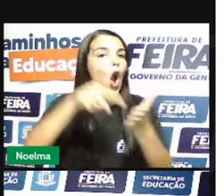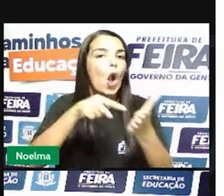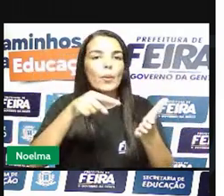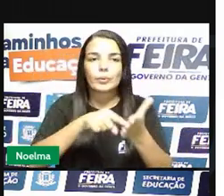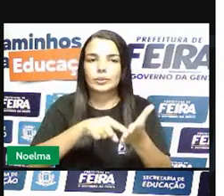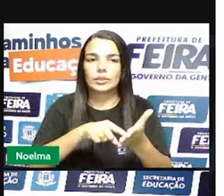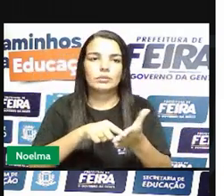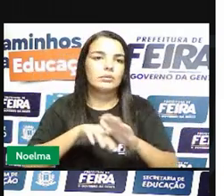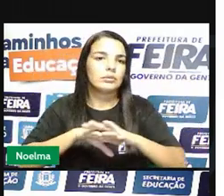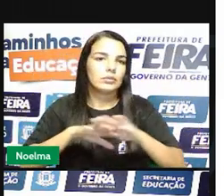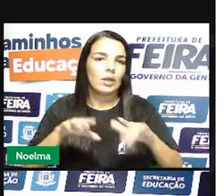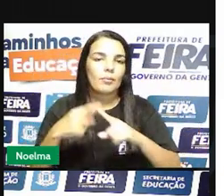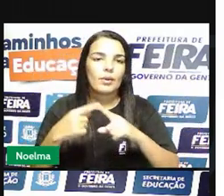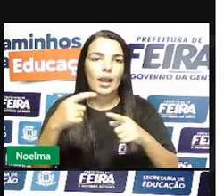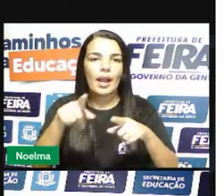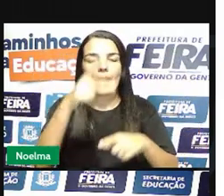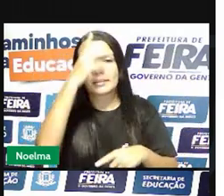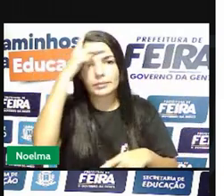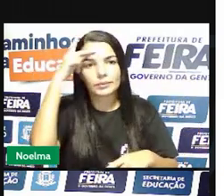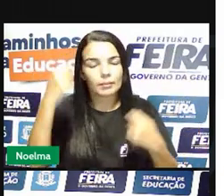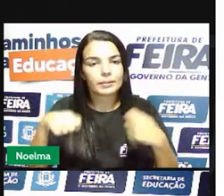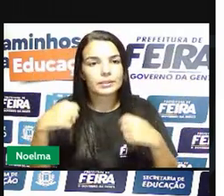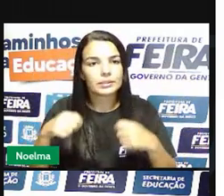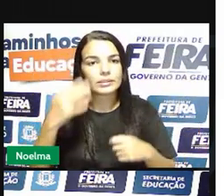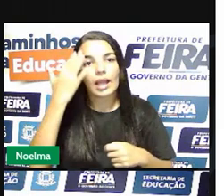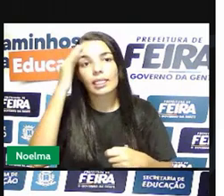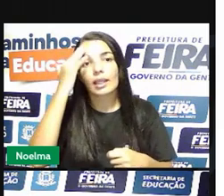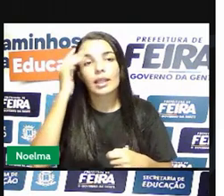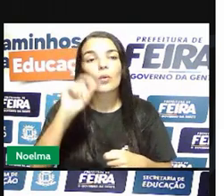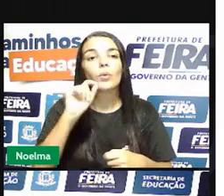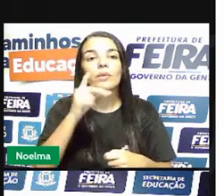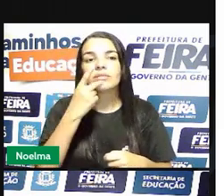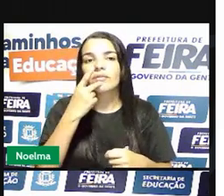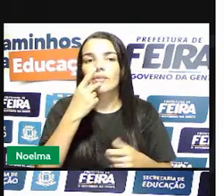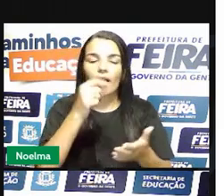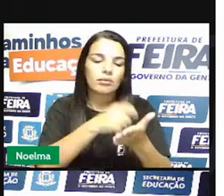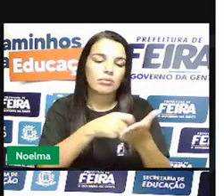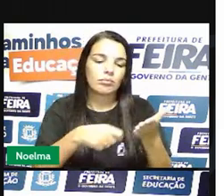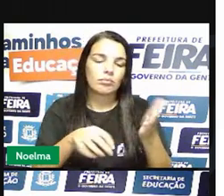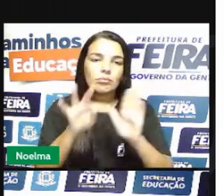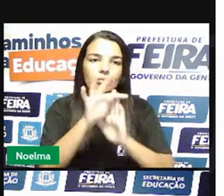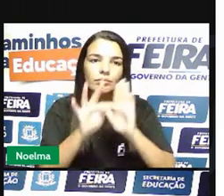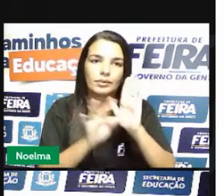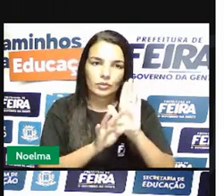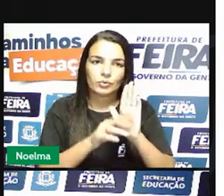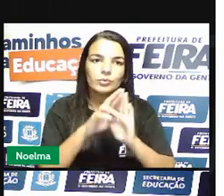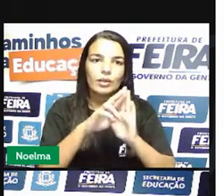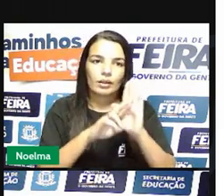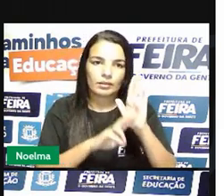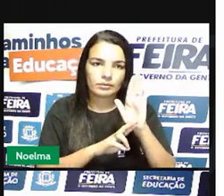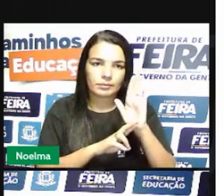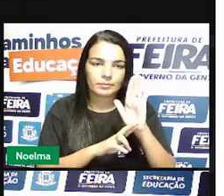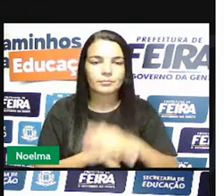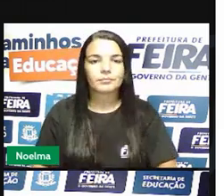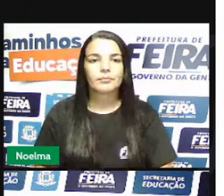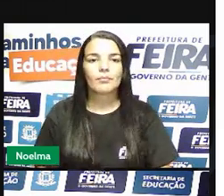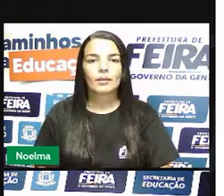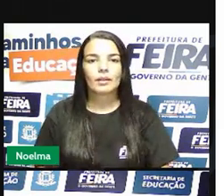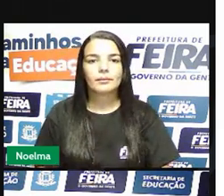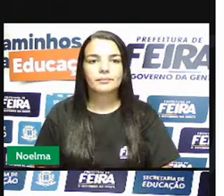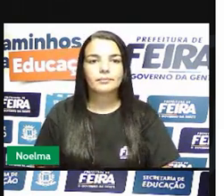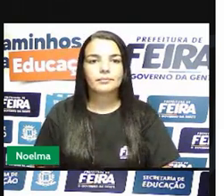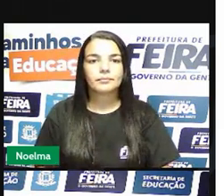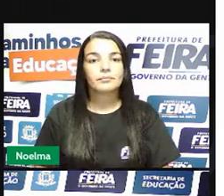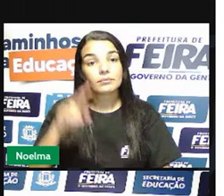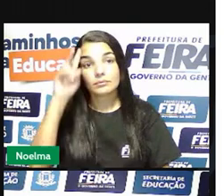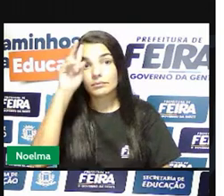entender sobre que assunto você irá tratar ali na sua redação. Lembrando que você já vem